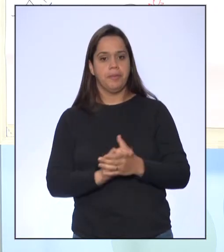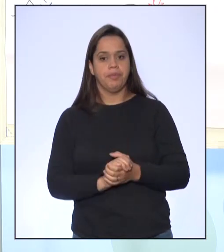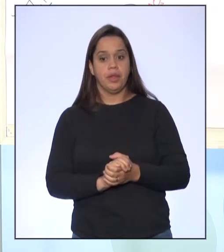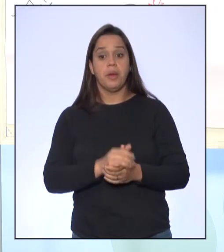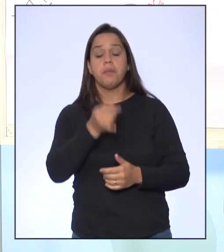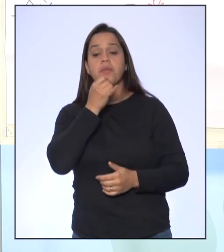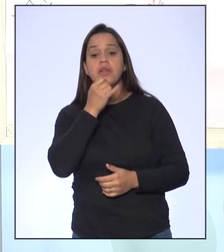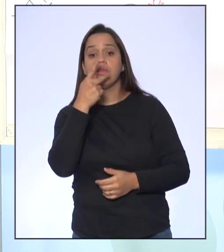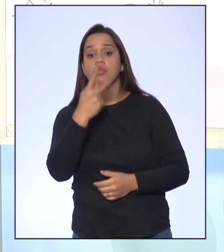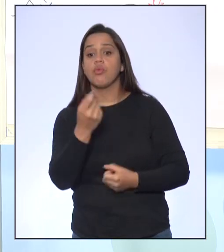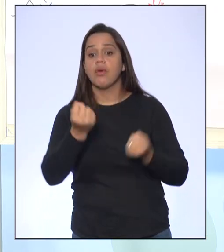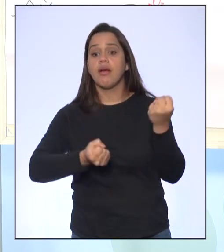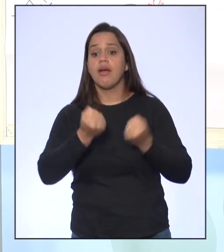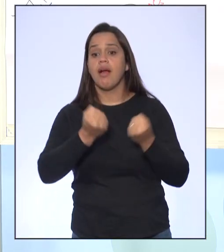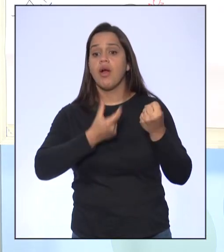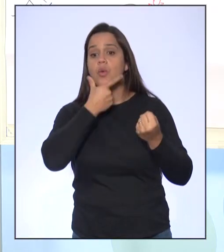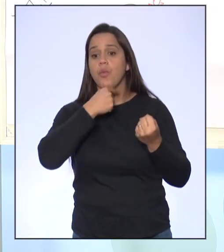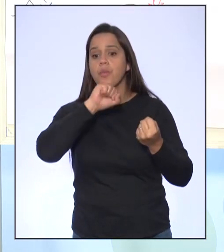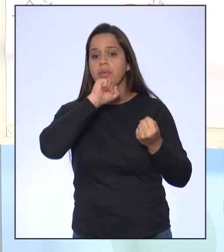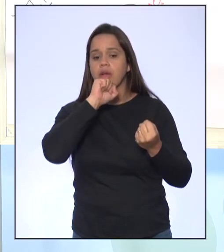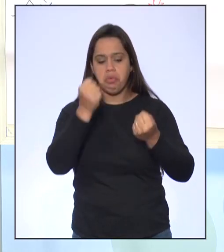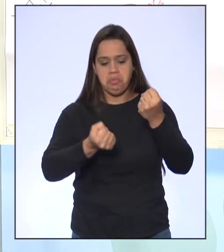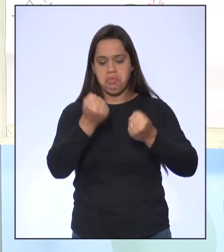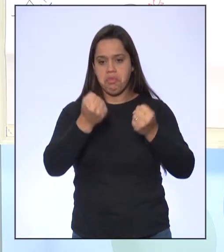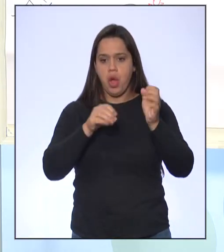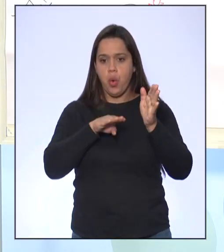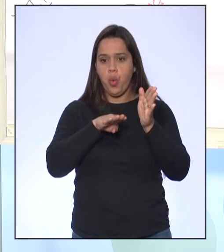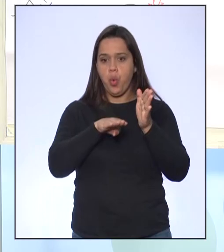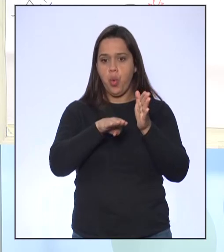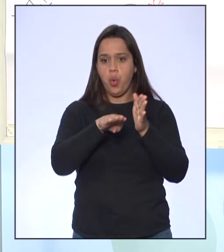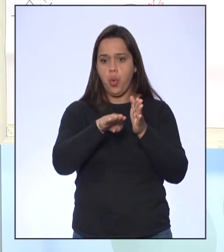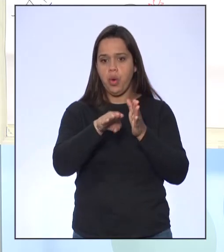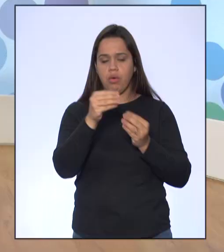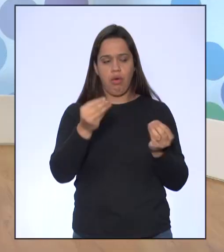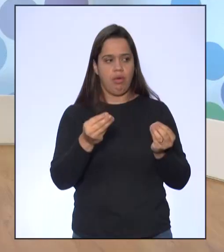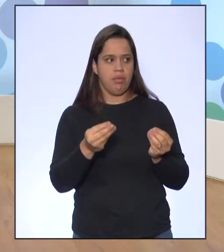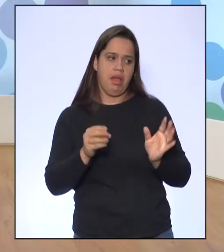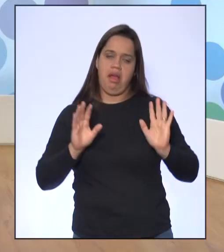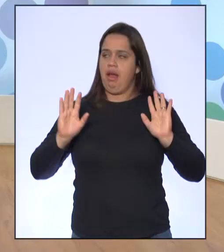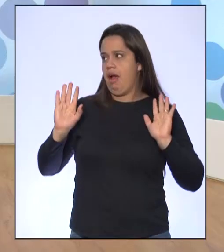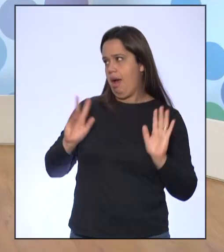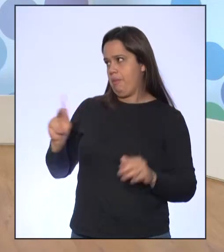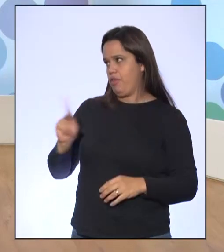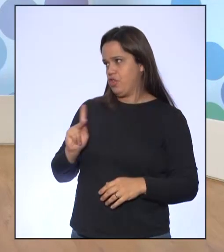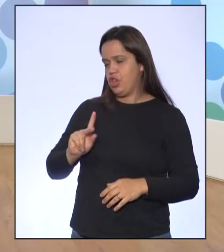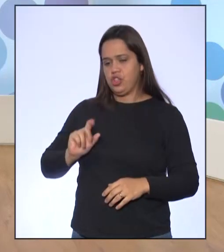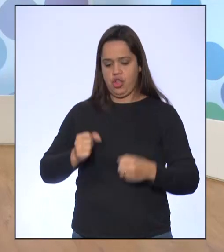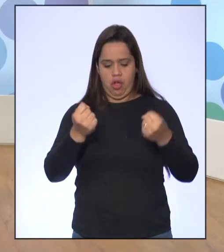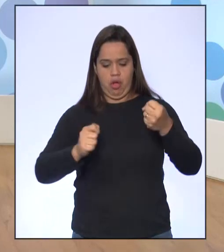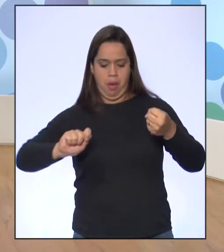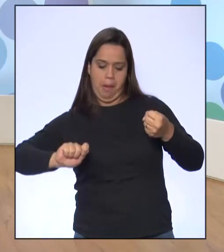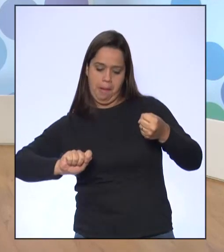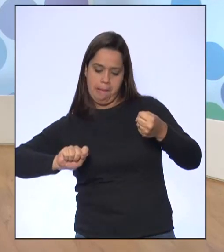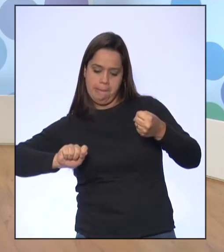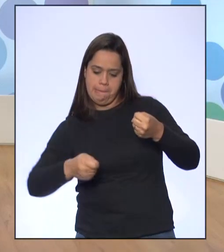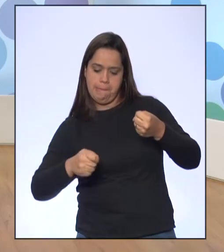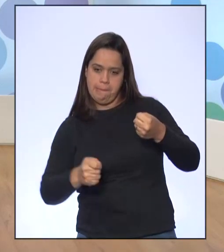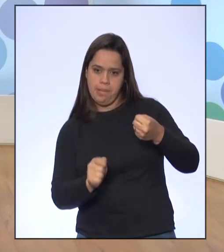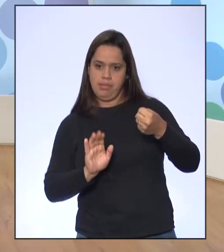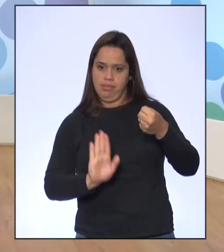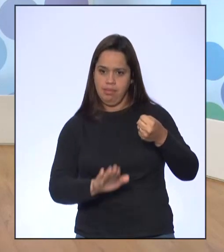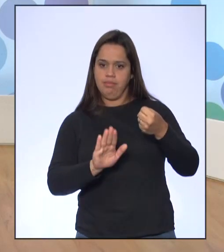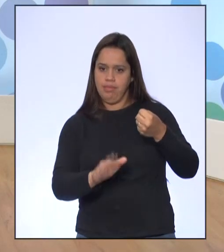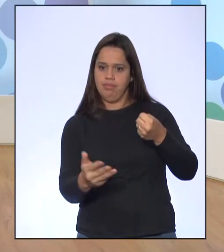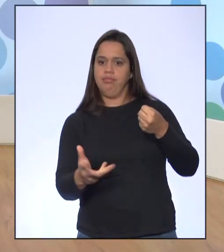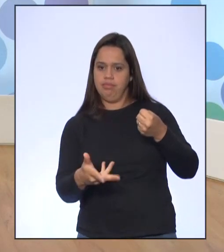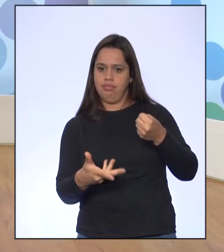seu pai anda? Vamos professora, lá no chat. É só ele ligar lá, pisar no acelerador,